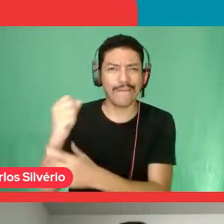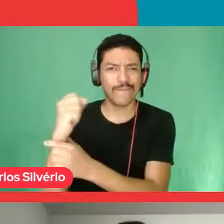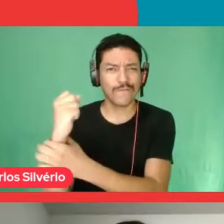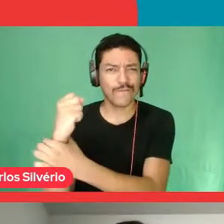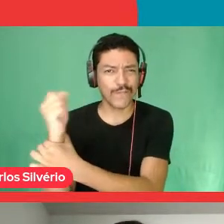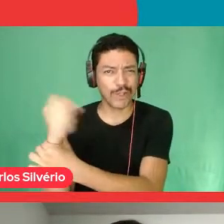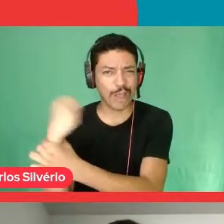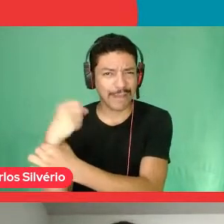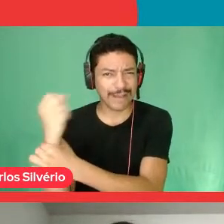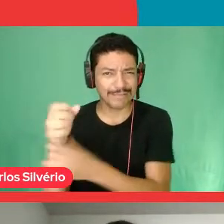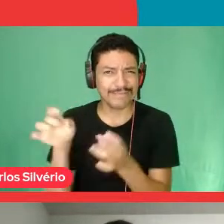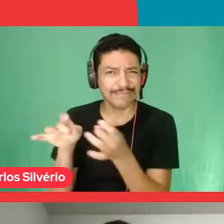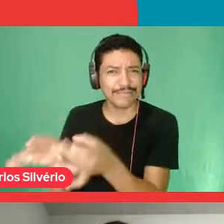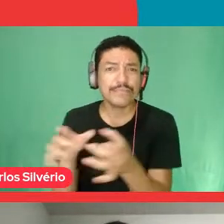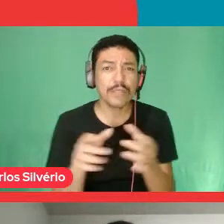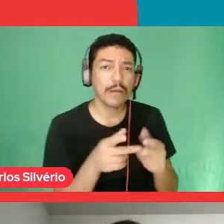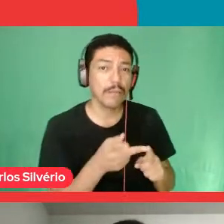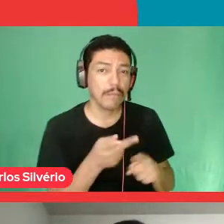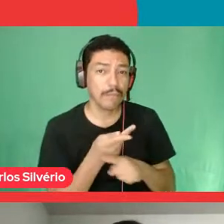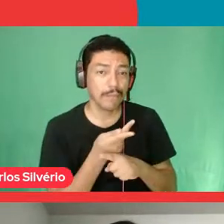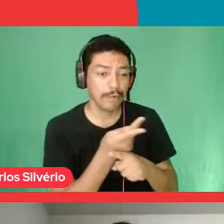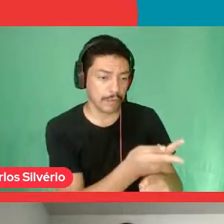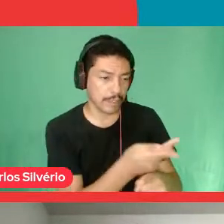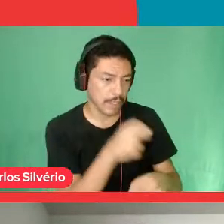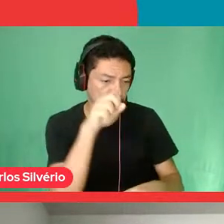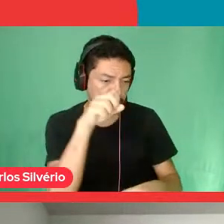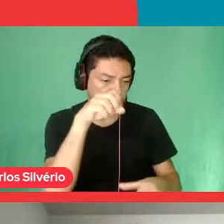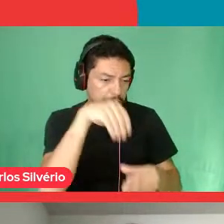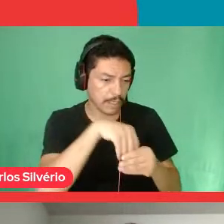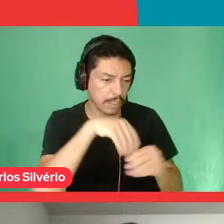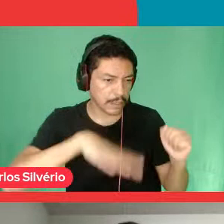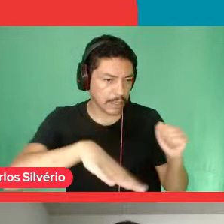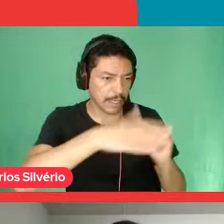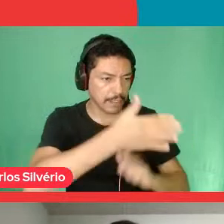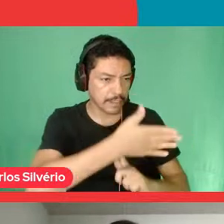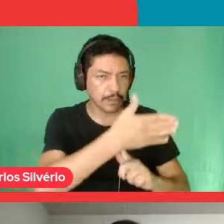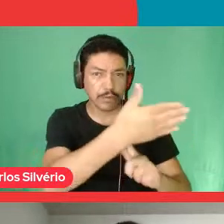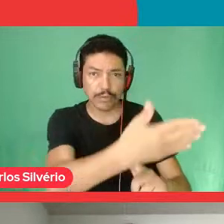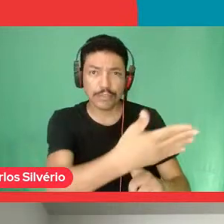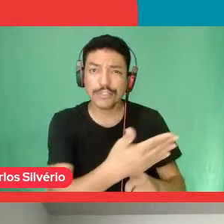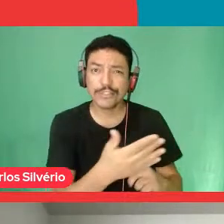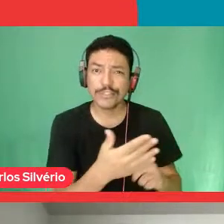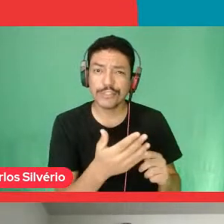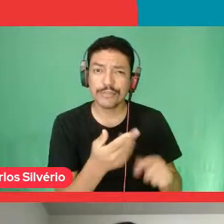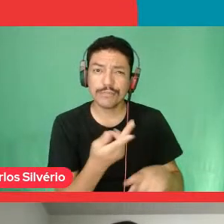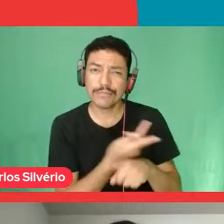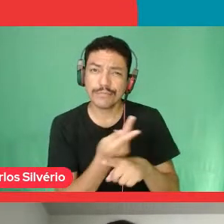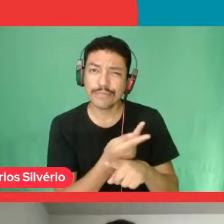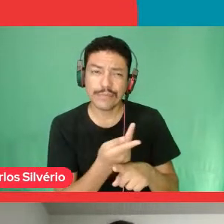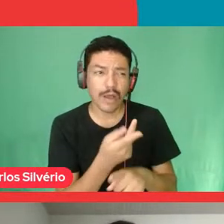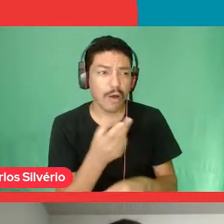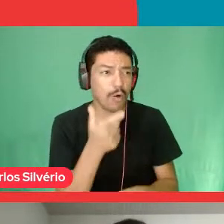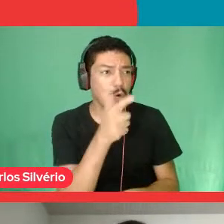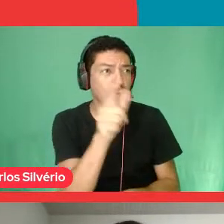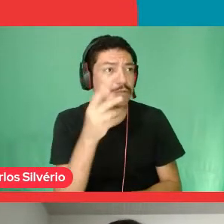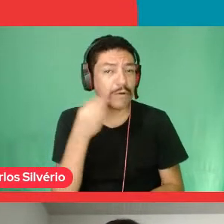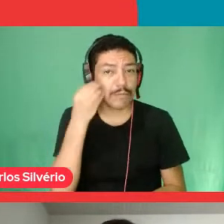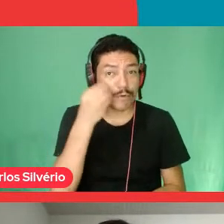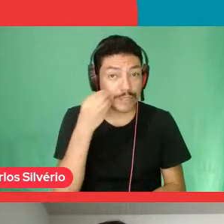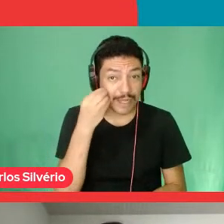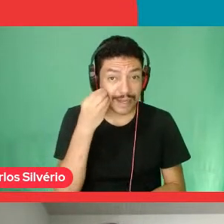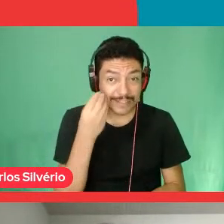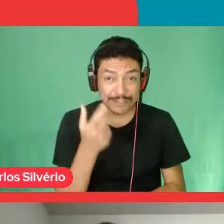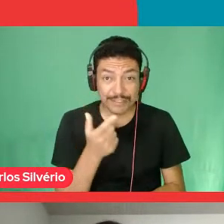eu acabei procurando dentro da área de tecnologia, e aí que começa a vir as oportunidades que não foram